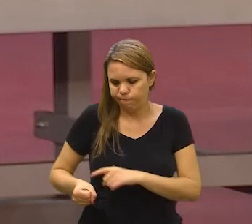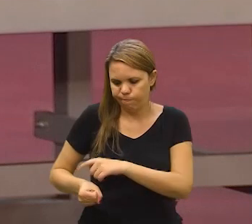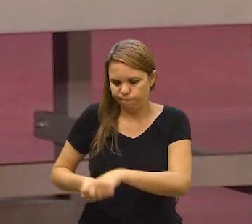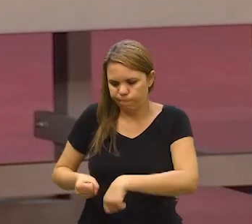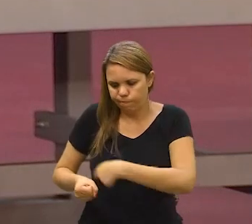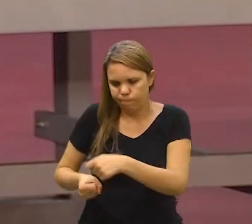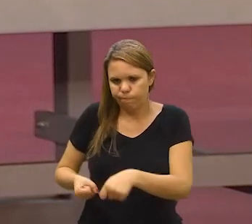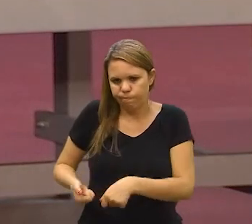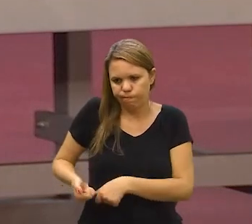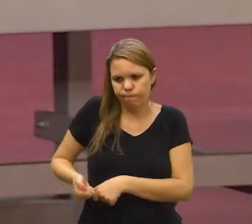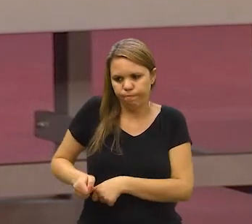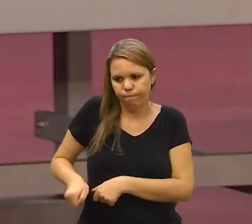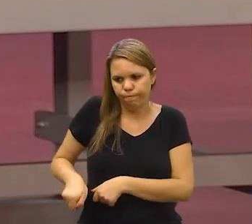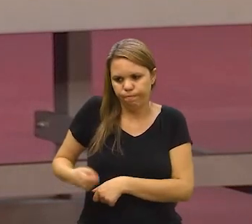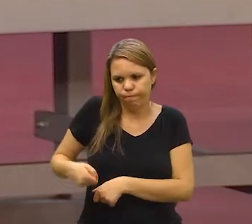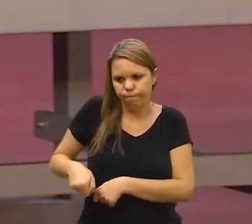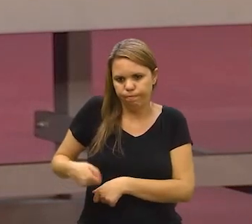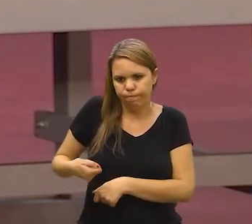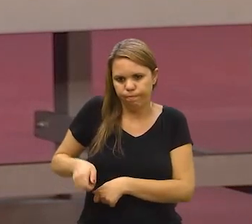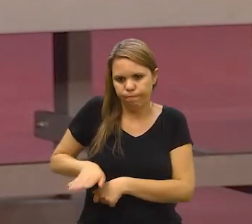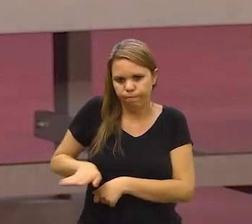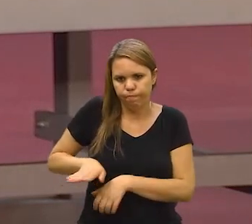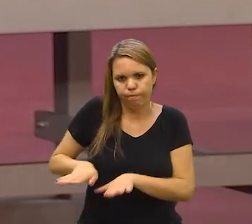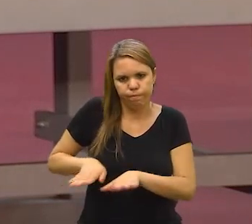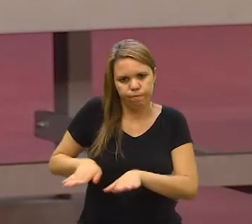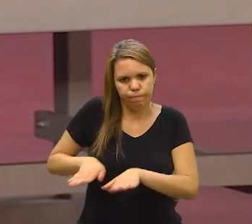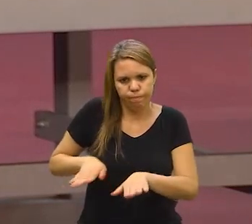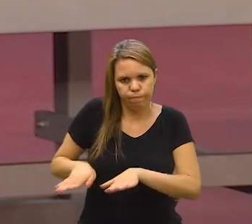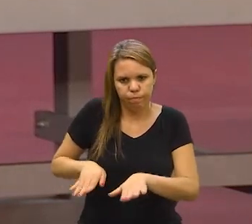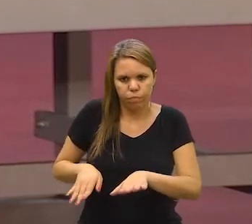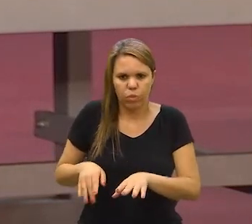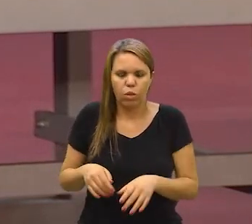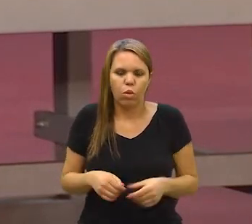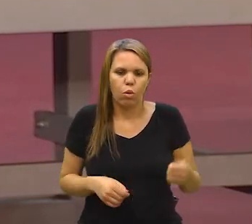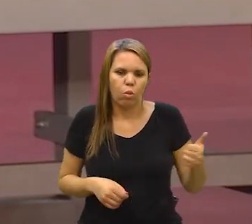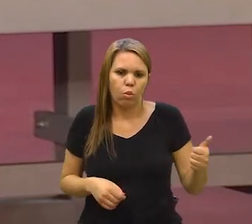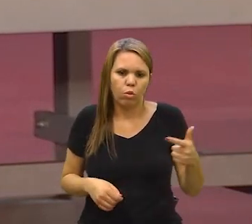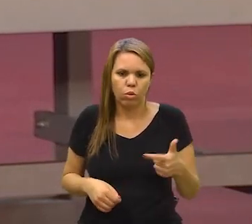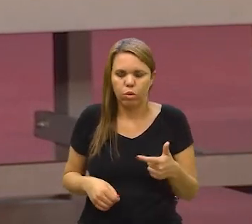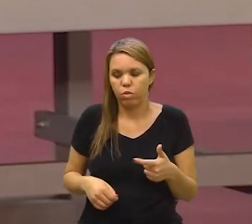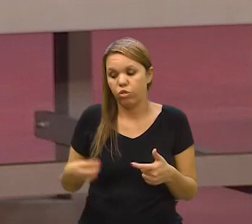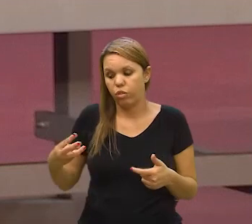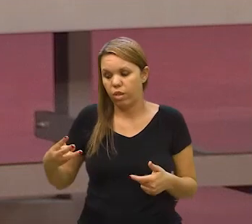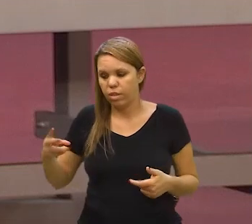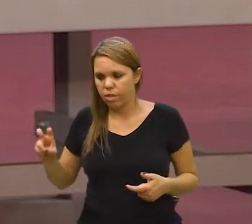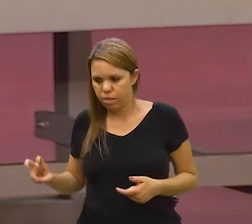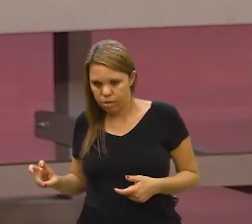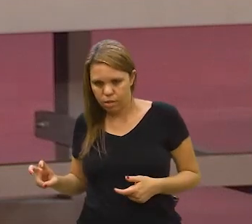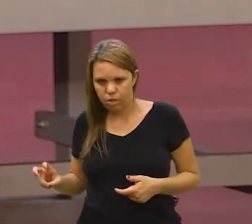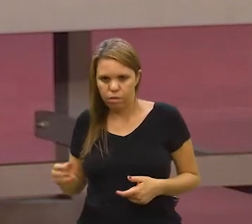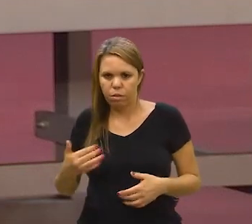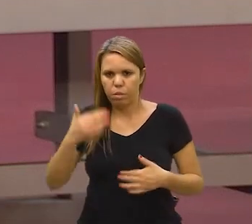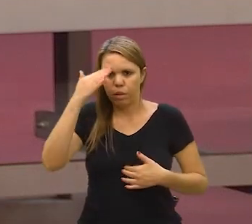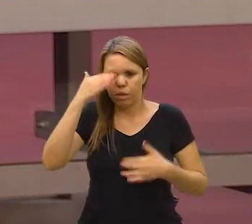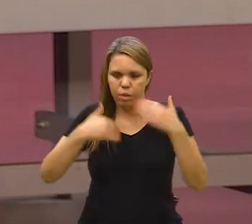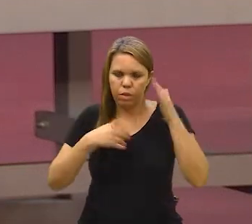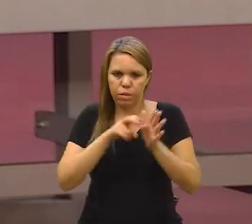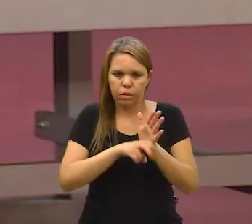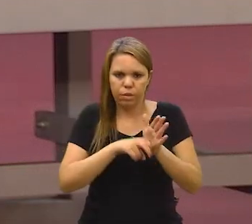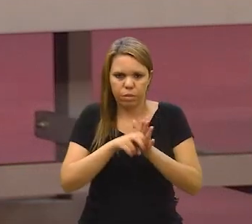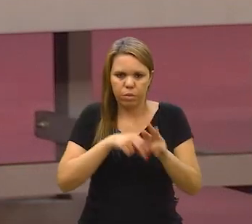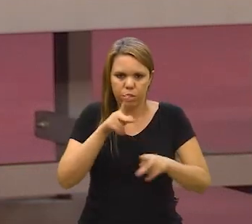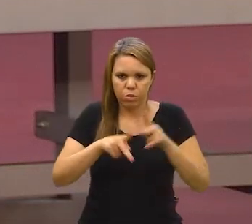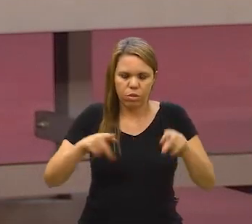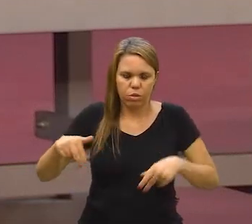amarrada, mas eles voltam a ter essa movimentação. Então, 1 e 2 é tetraplégico, de 3 a 5 é paraplégico. Nos andantes é